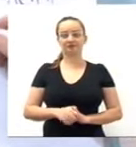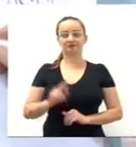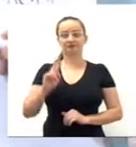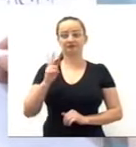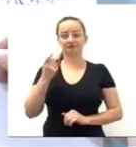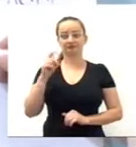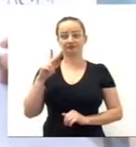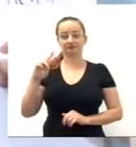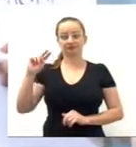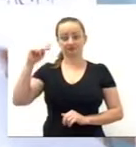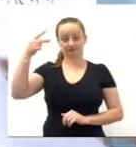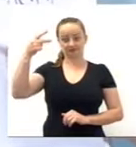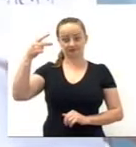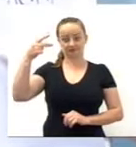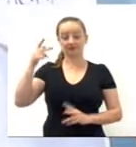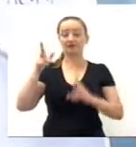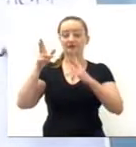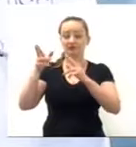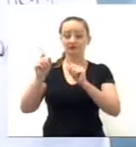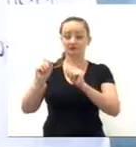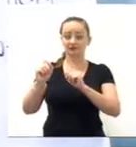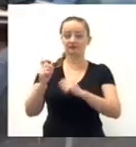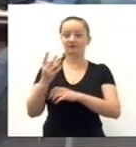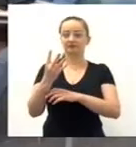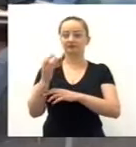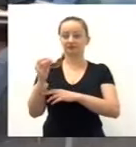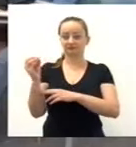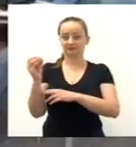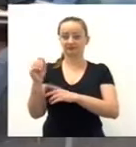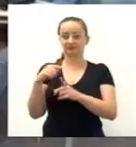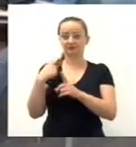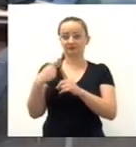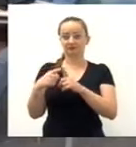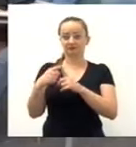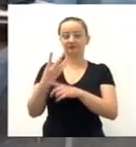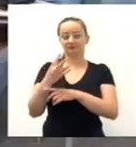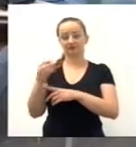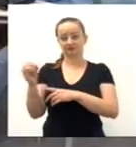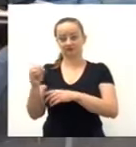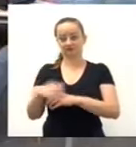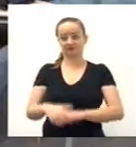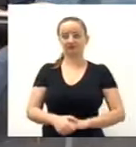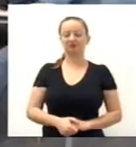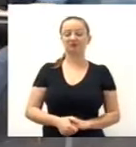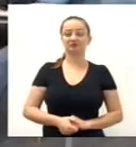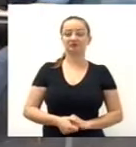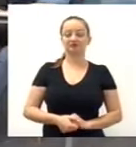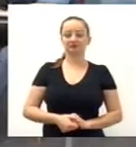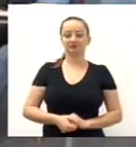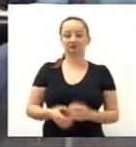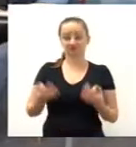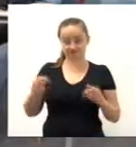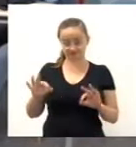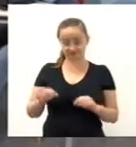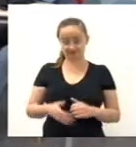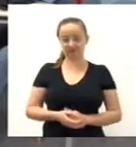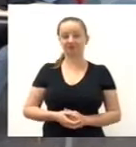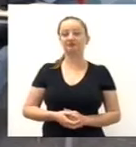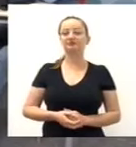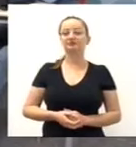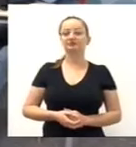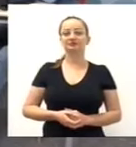ao quadrado é igual a 400 mais 400, certo?